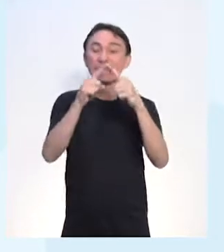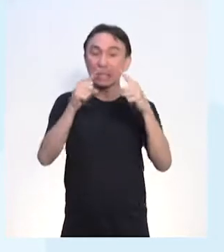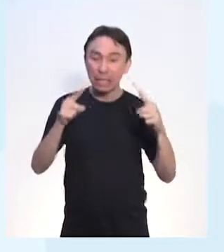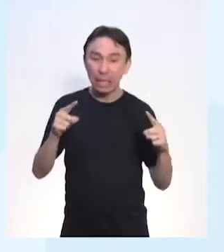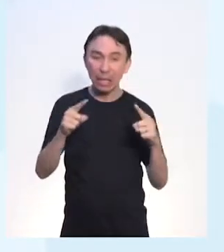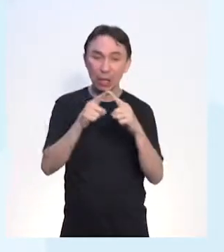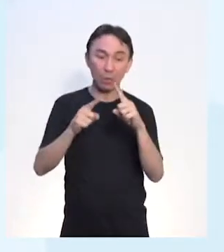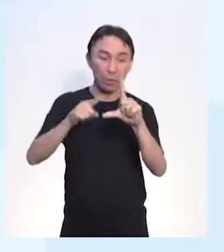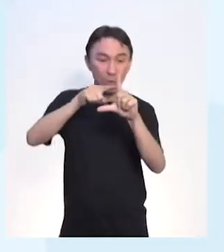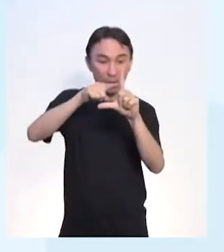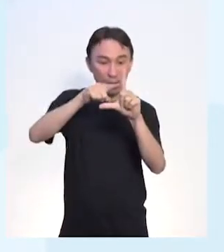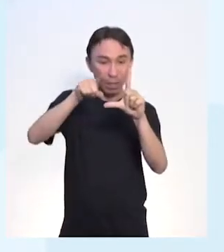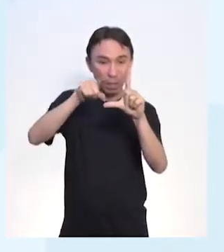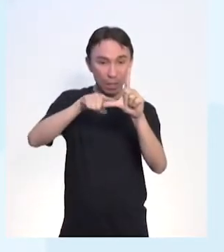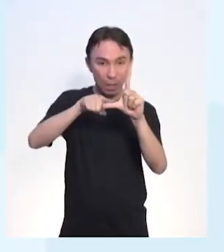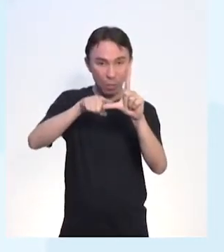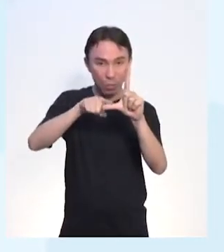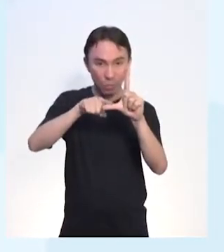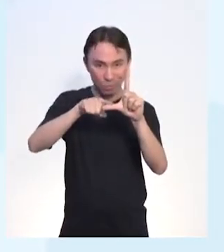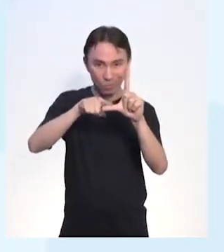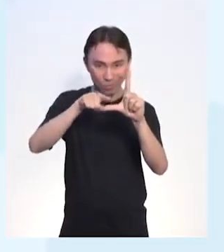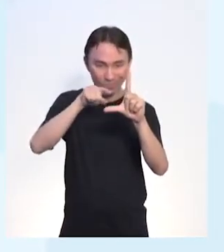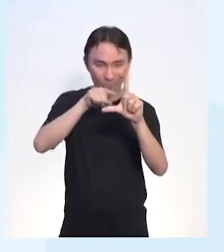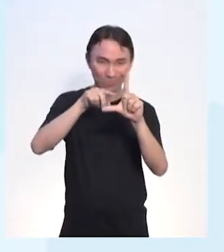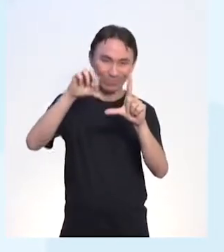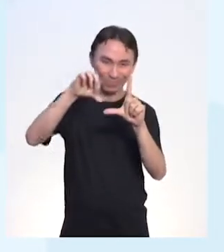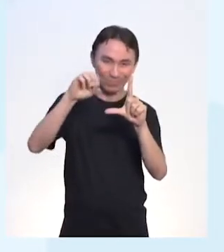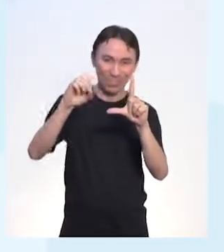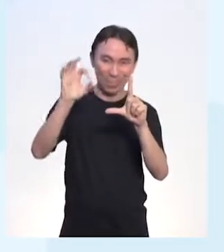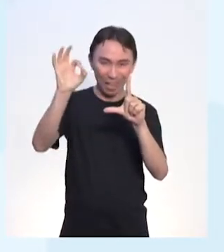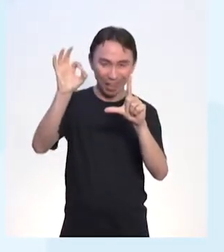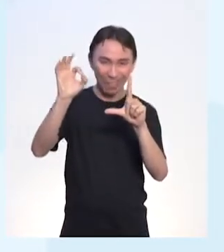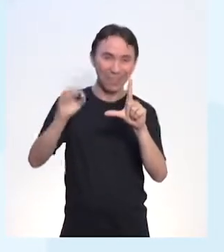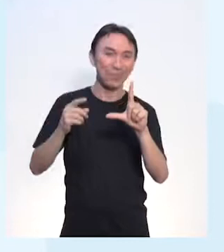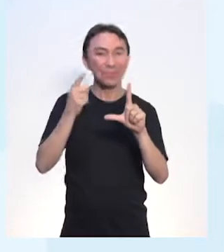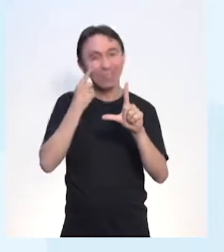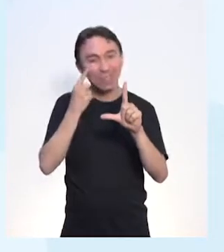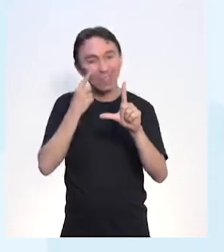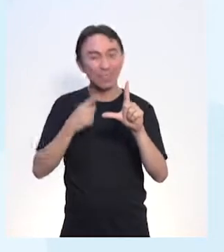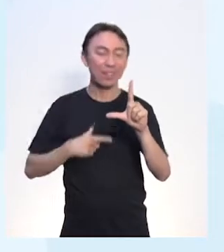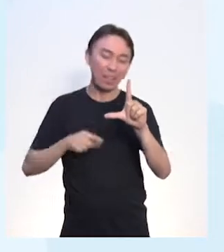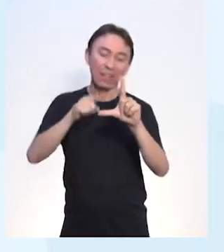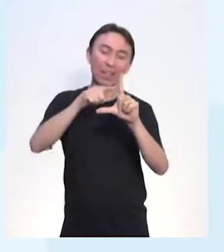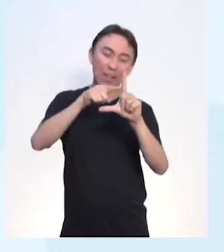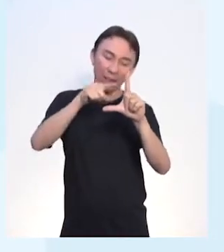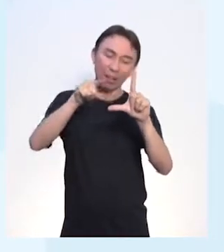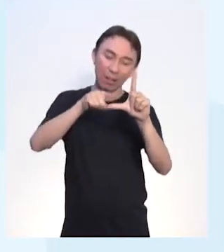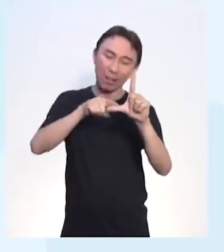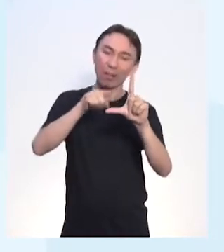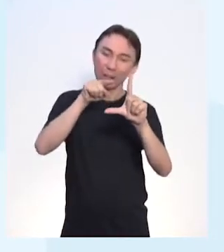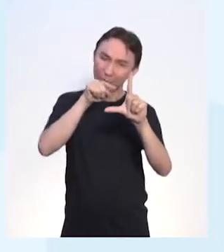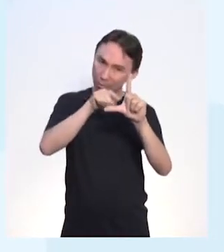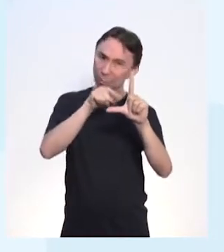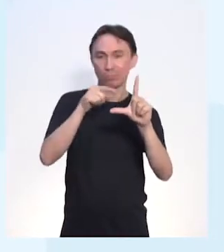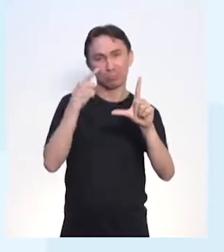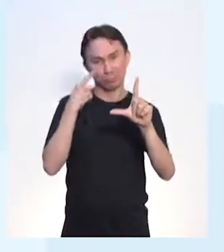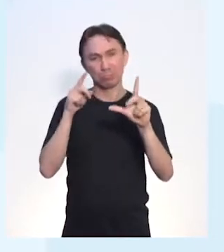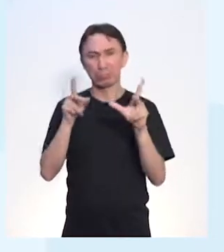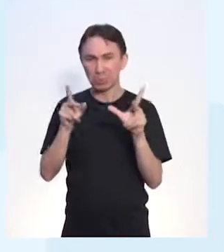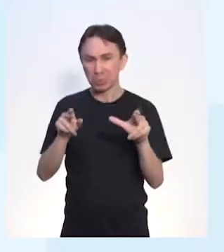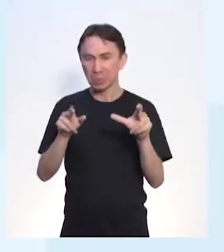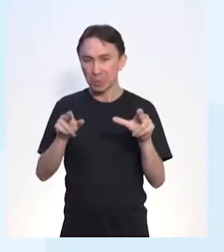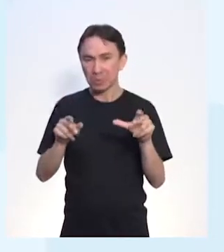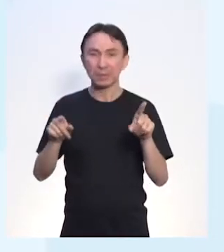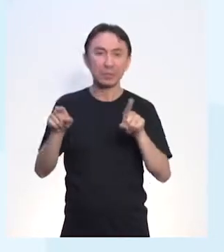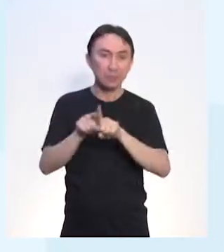já digo para você que esse vértice A tem um ângulo reto, este vértice D tem um ângulo reto e